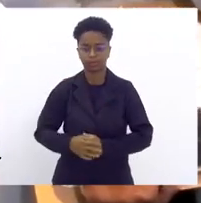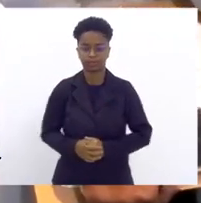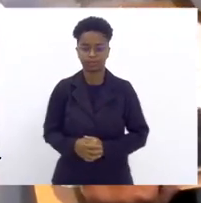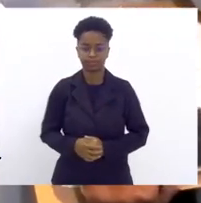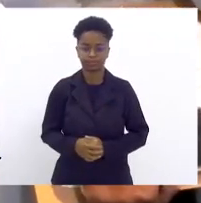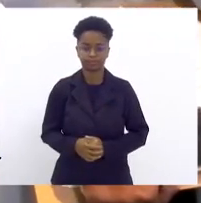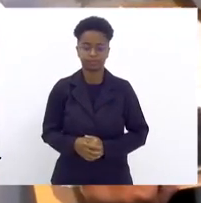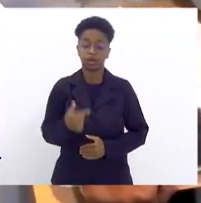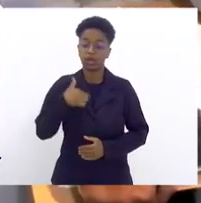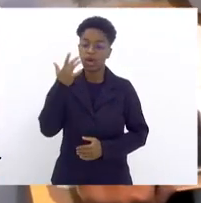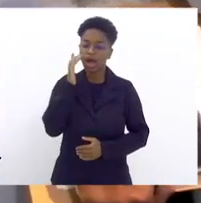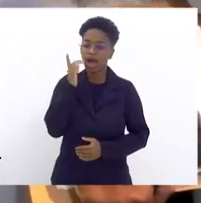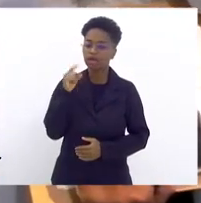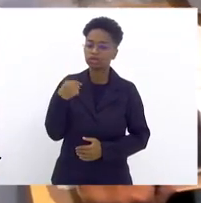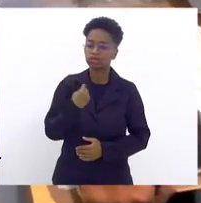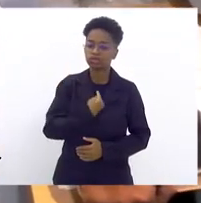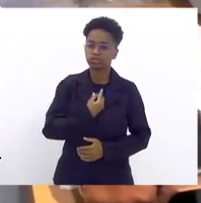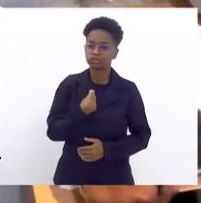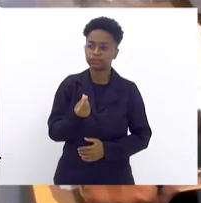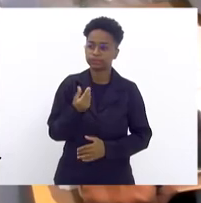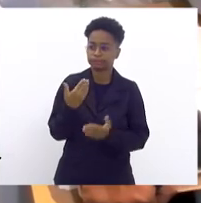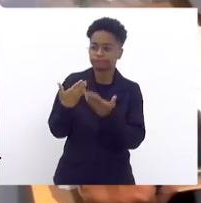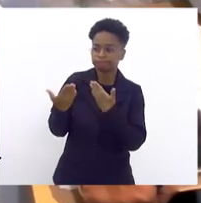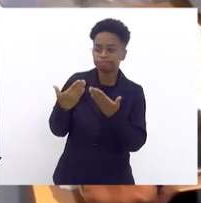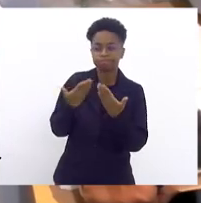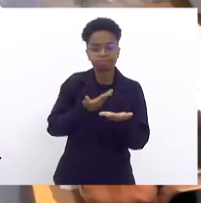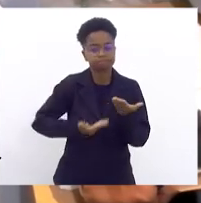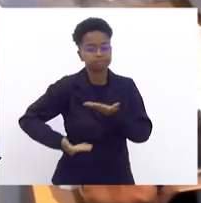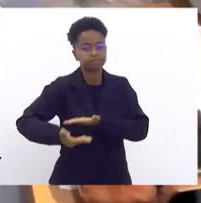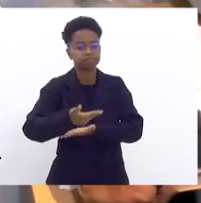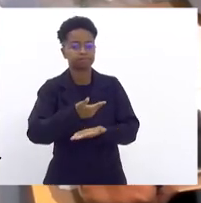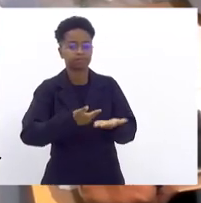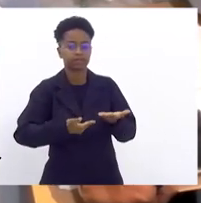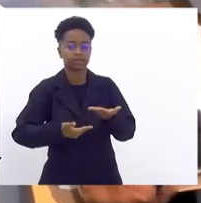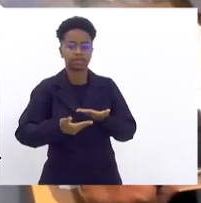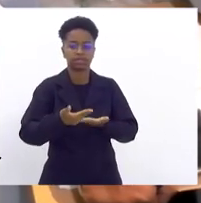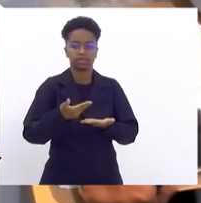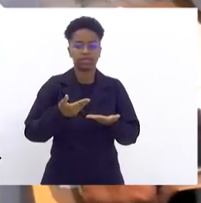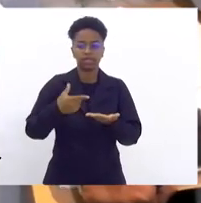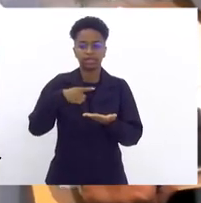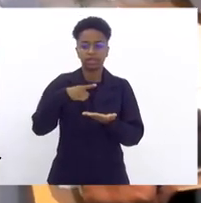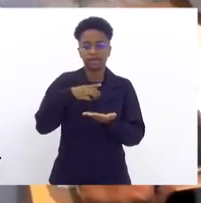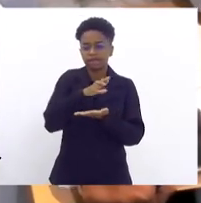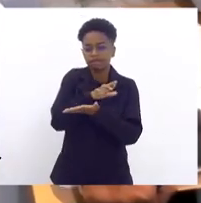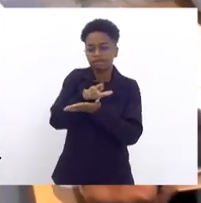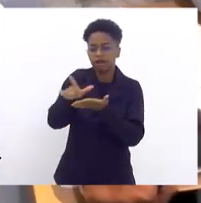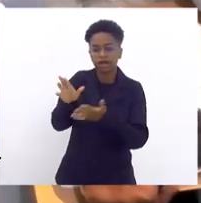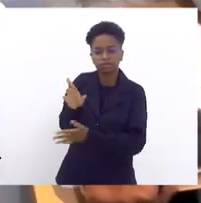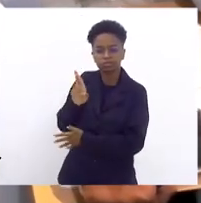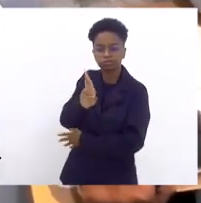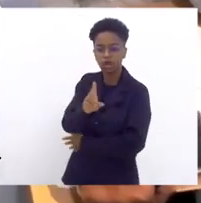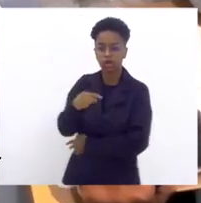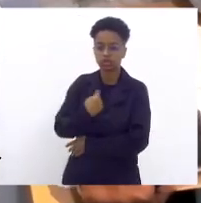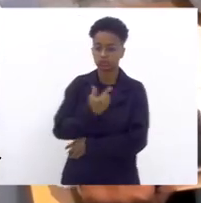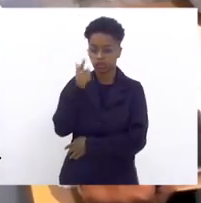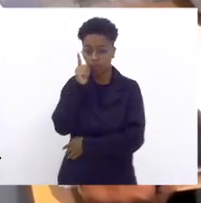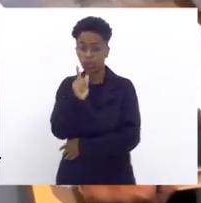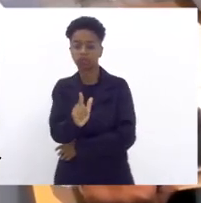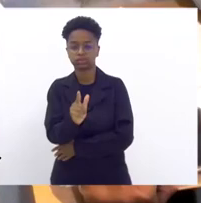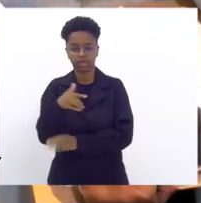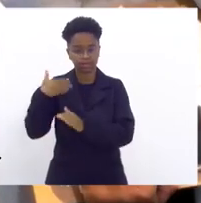a gente com esse com esse diálogo assim de várias vozes a gente consegue